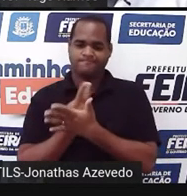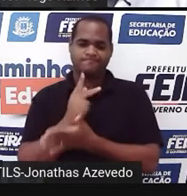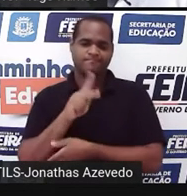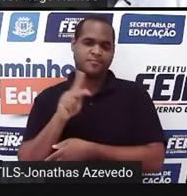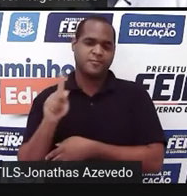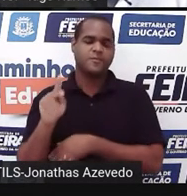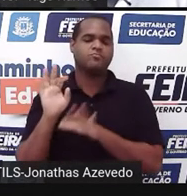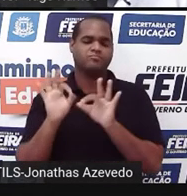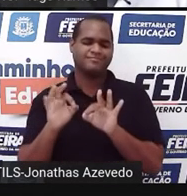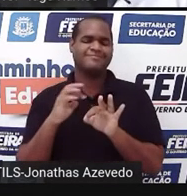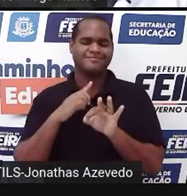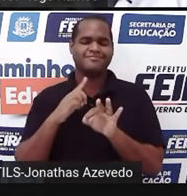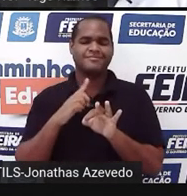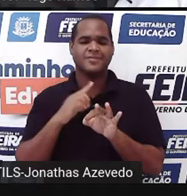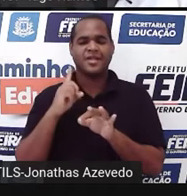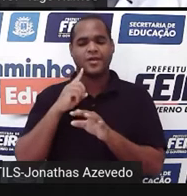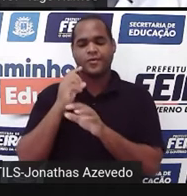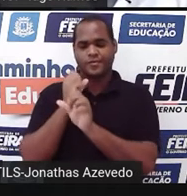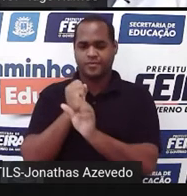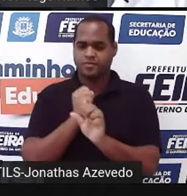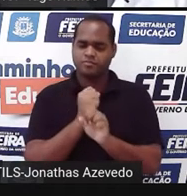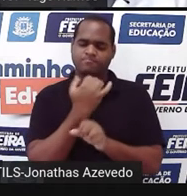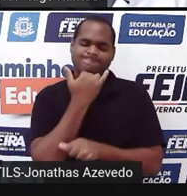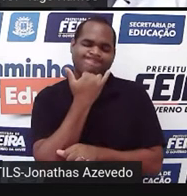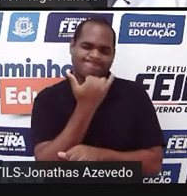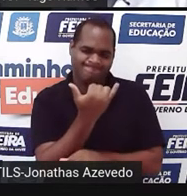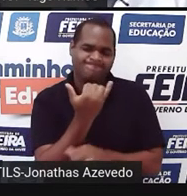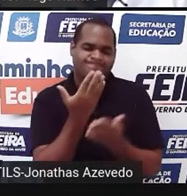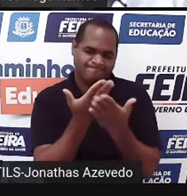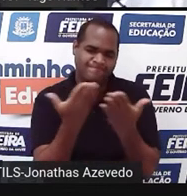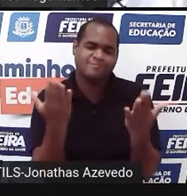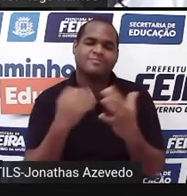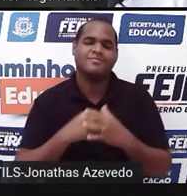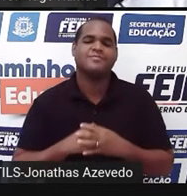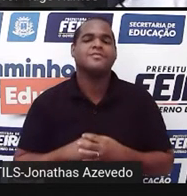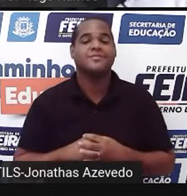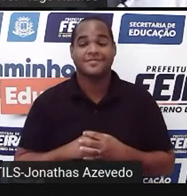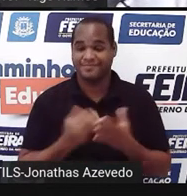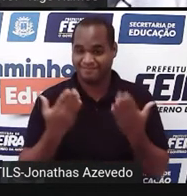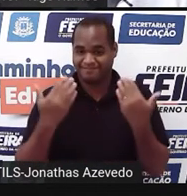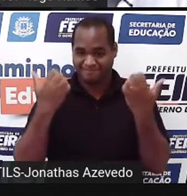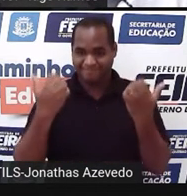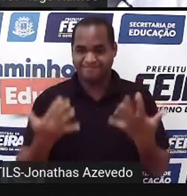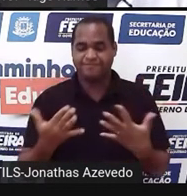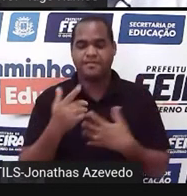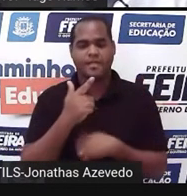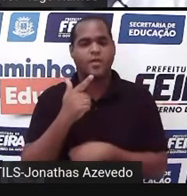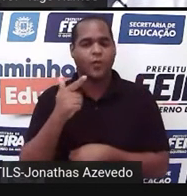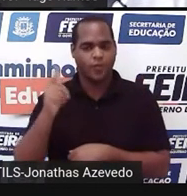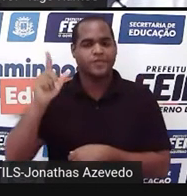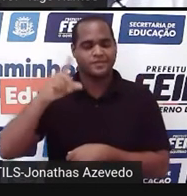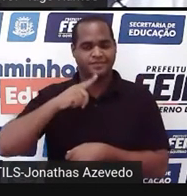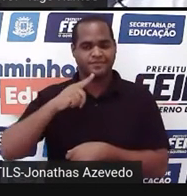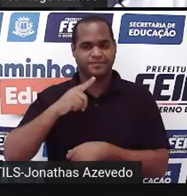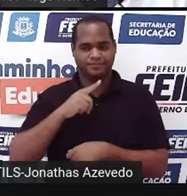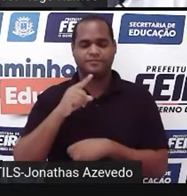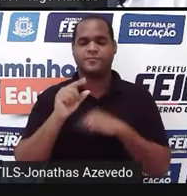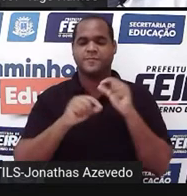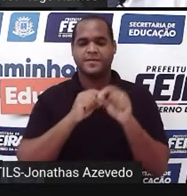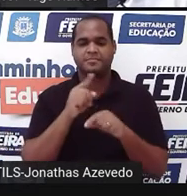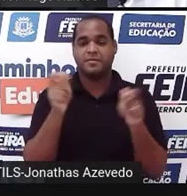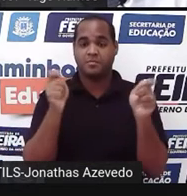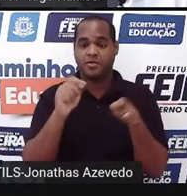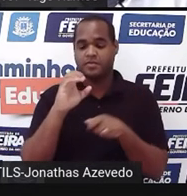de fazer local certo então fica meu pedido de desculpas vamos lá a outra possibilidade é o